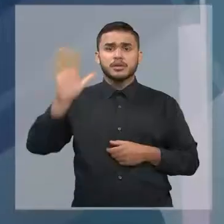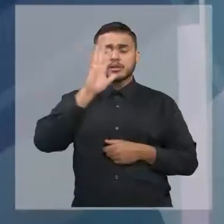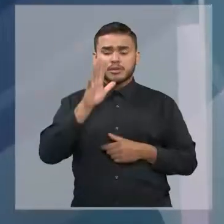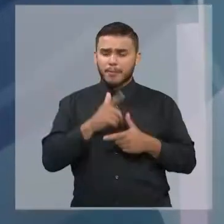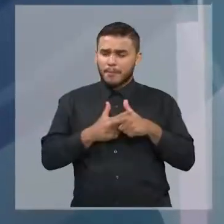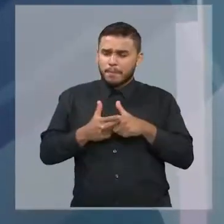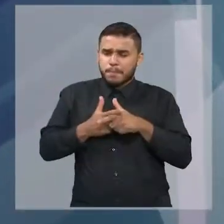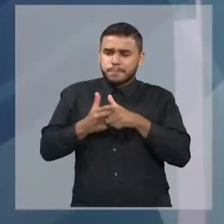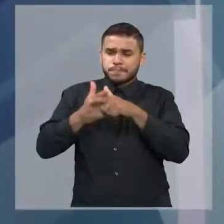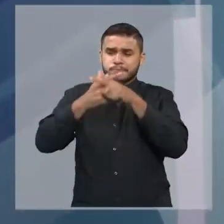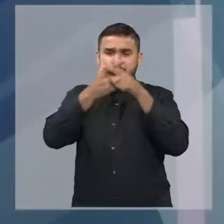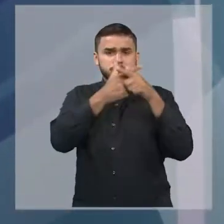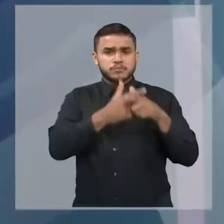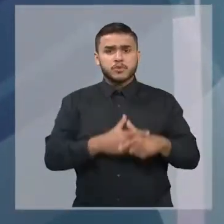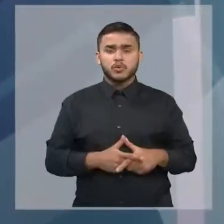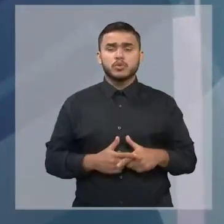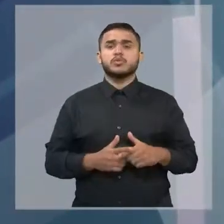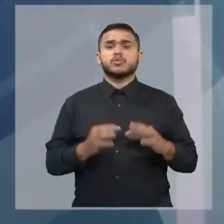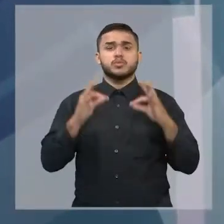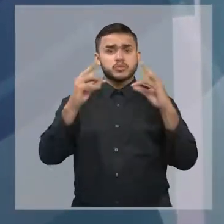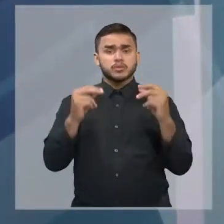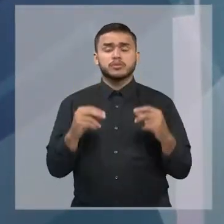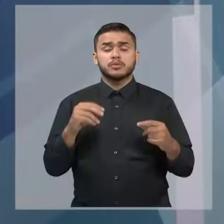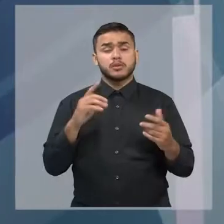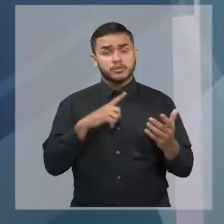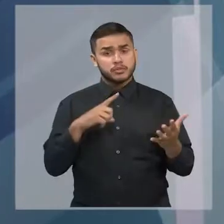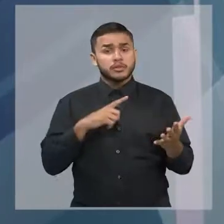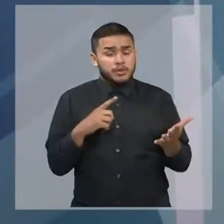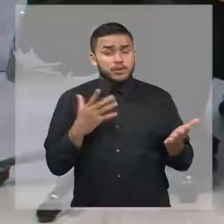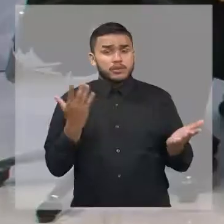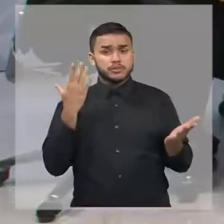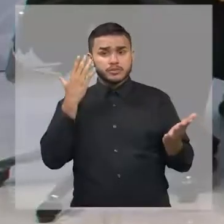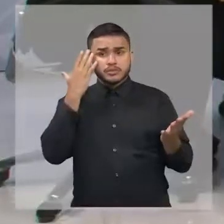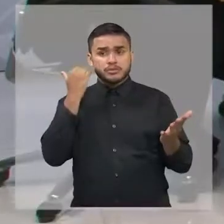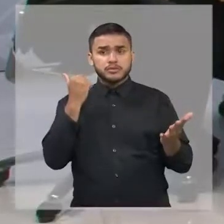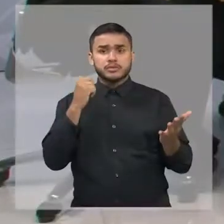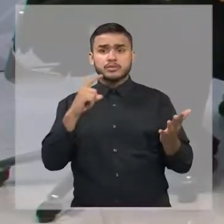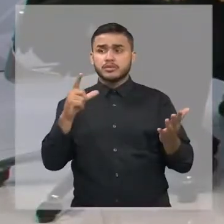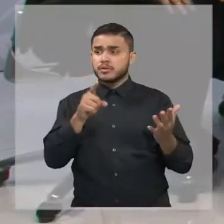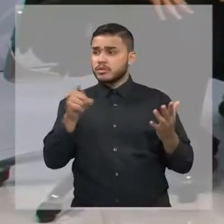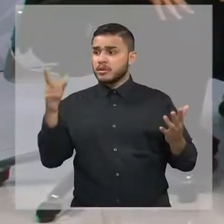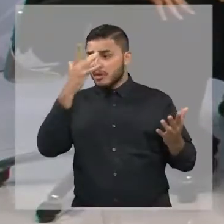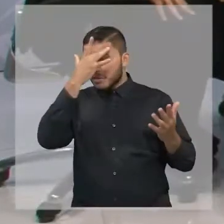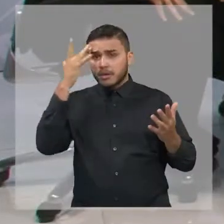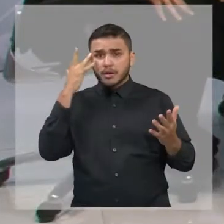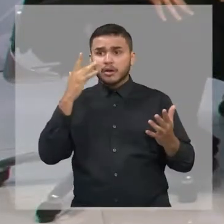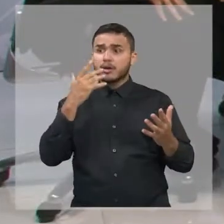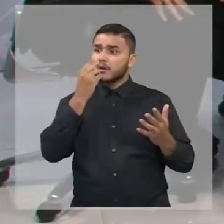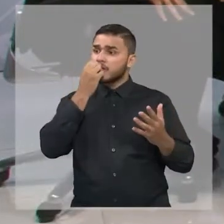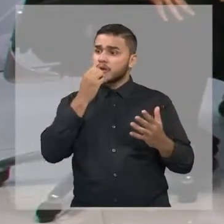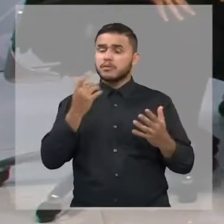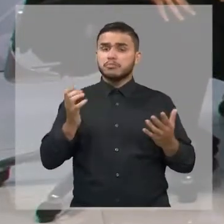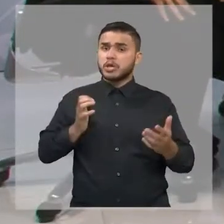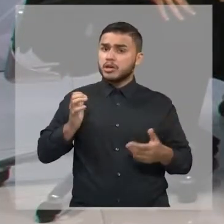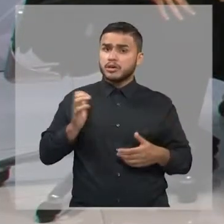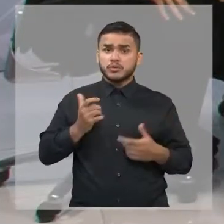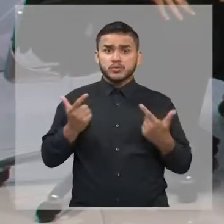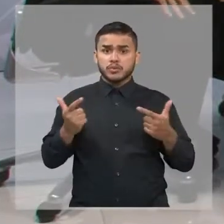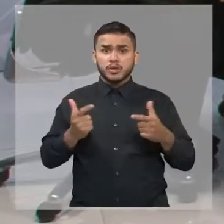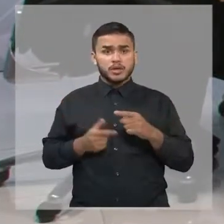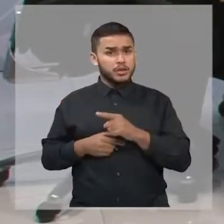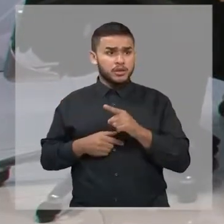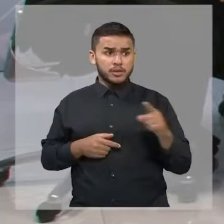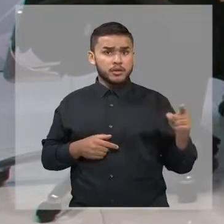tremendo. E existe uma parcela do Brasil que não é coberto por benefícios e privilégios estatais. Essas pessoas